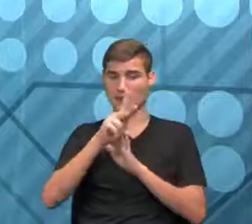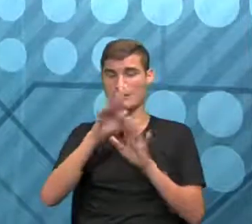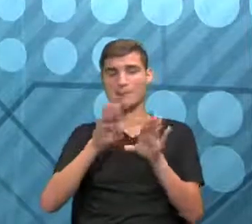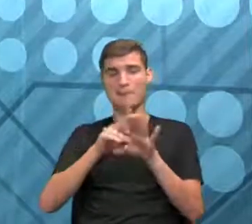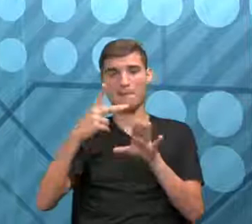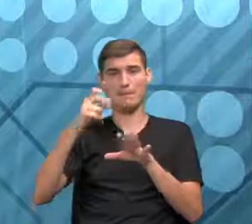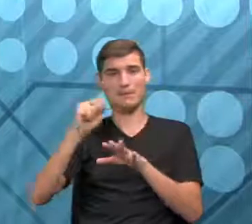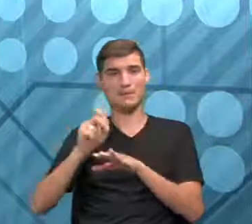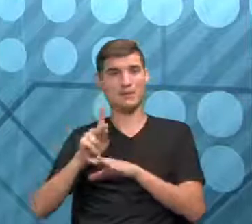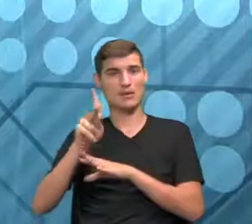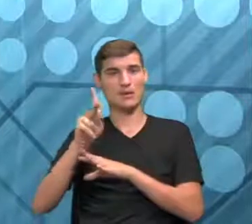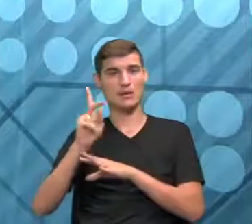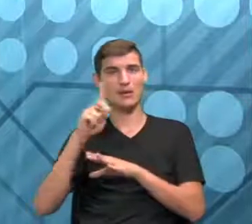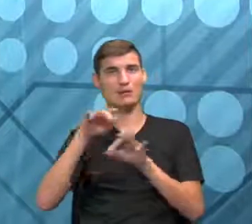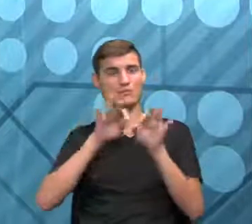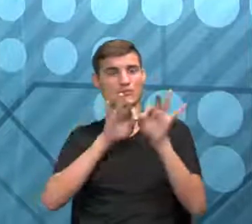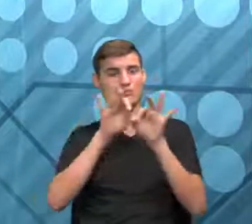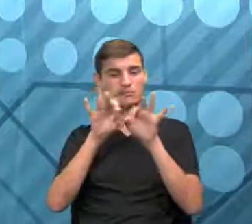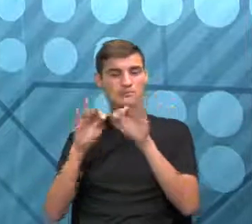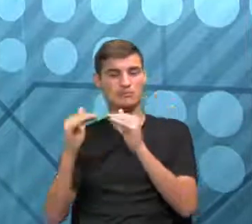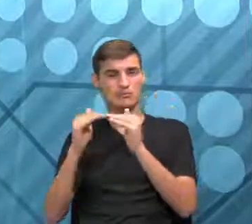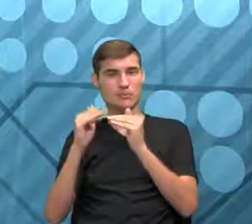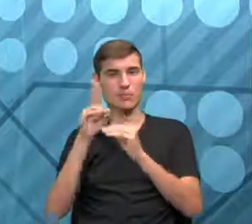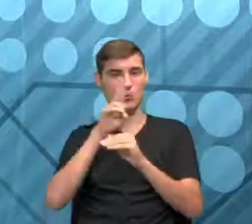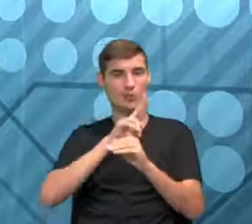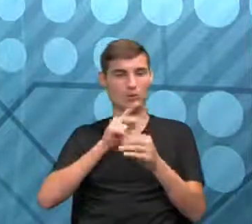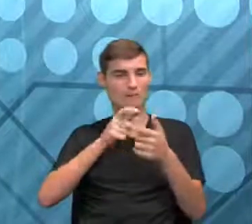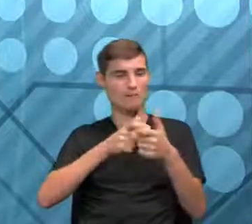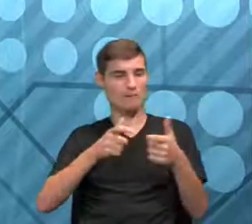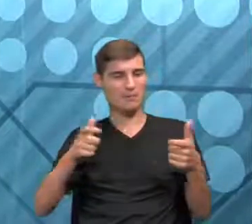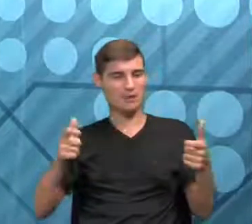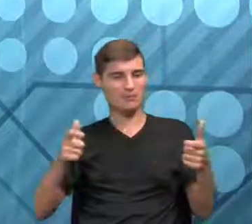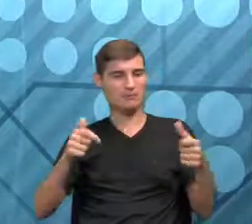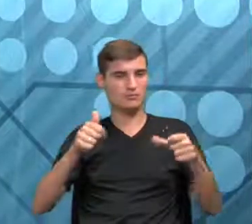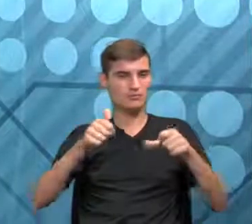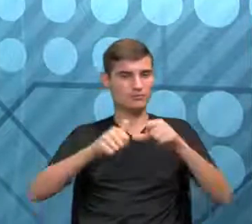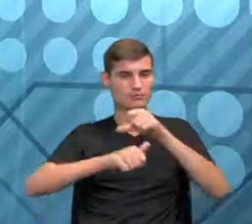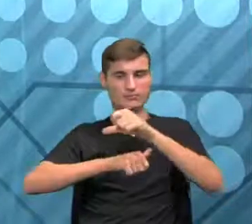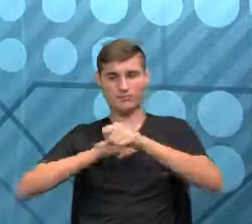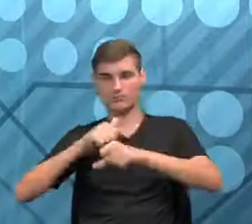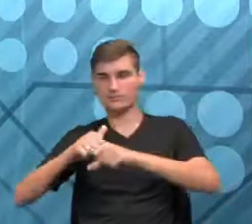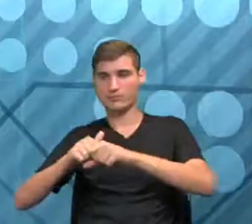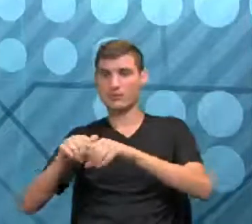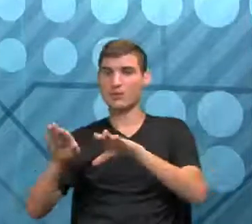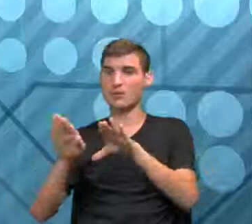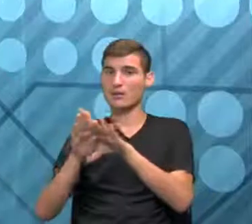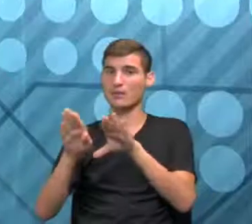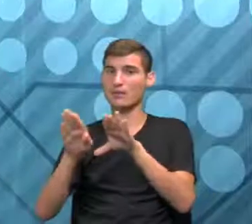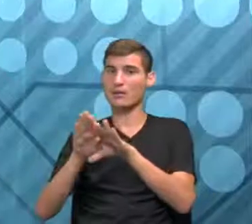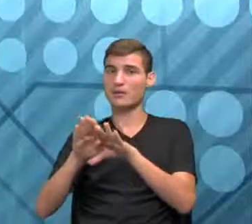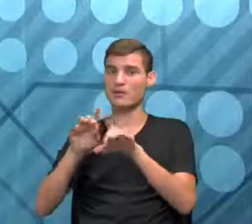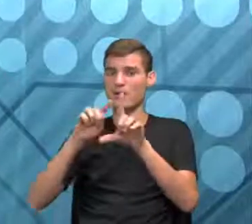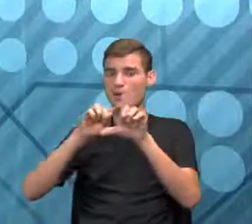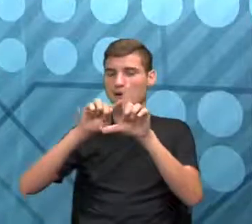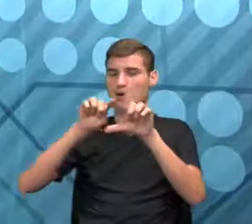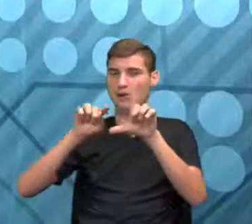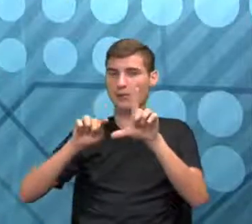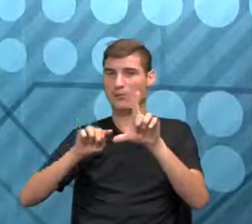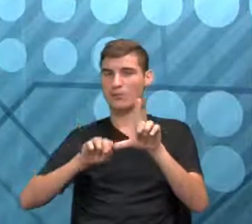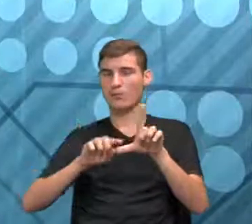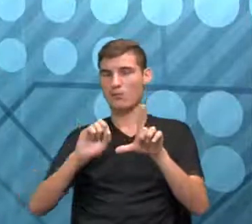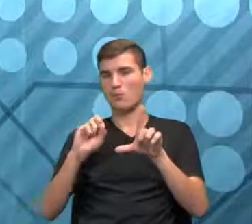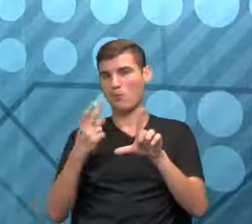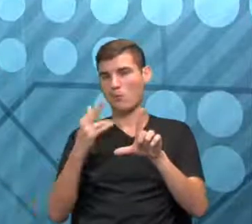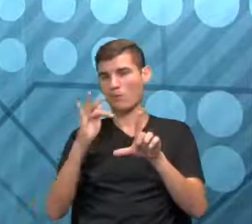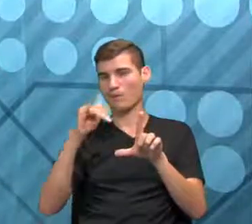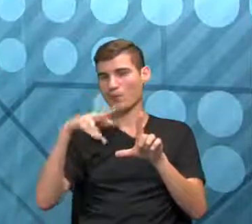PSK. Eu modulo com uma amplitude determinada e mudo também o ângulo, ou também muda a frequência. Então é